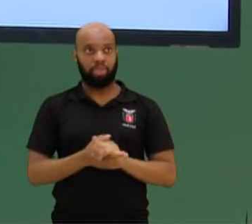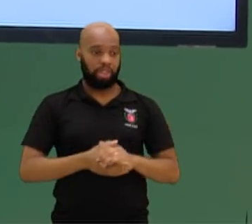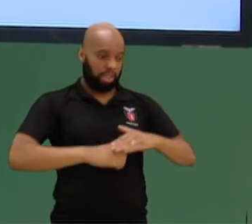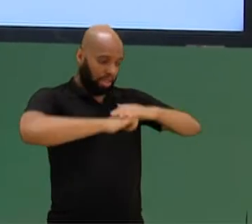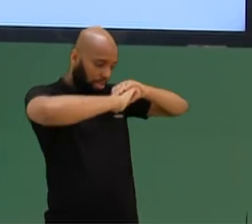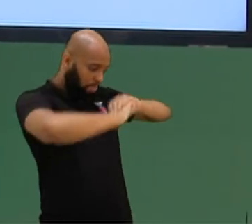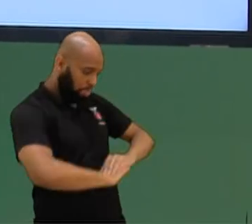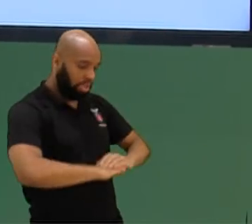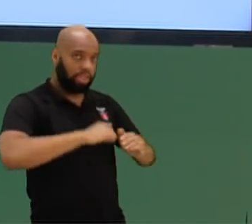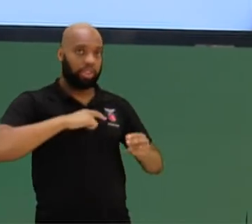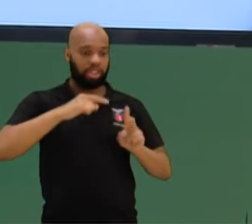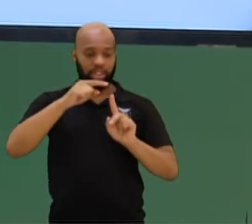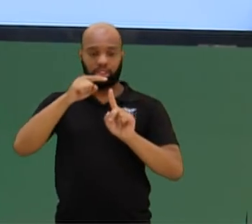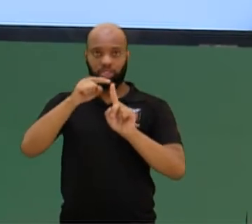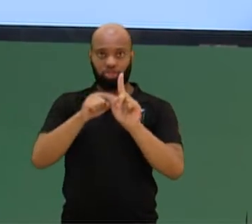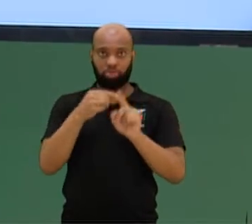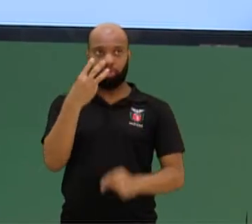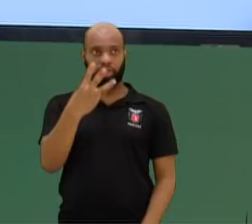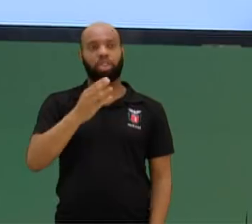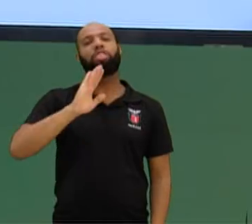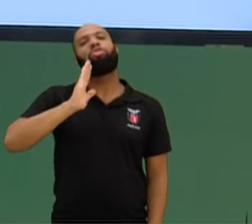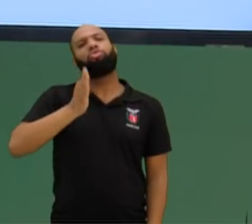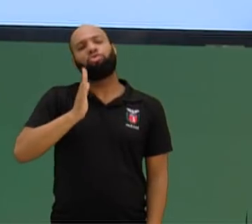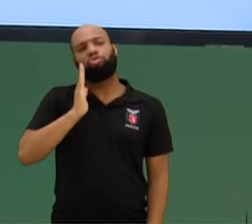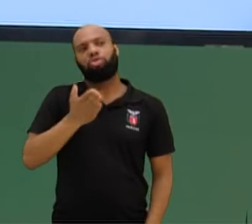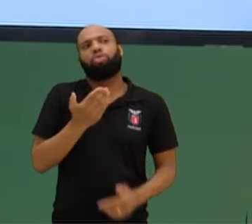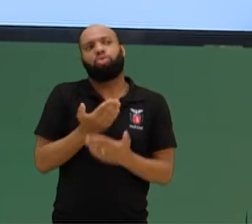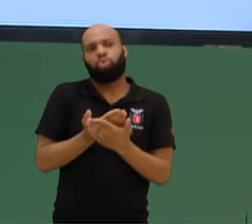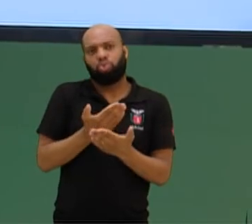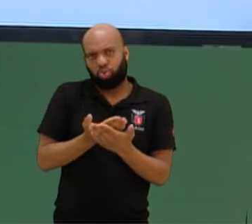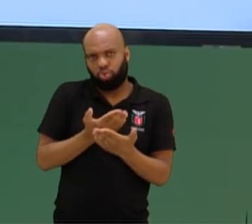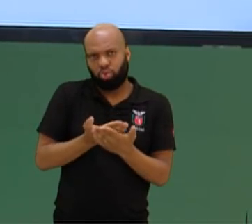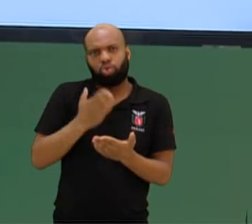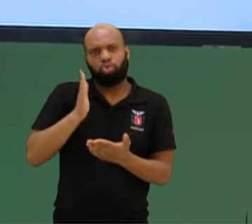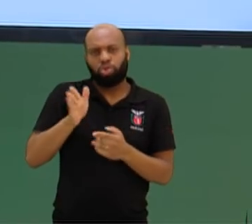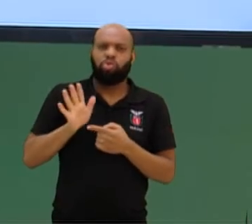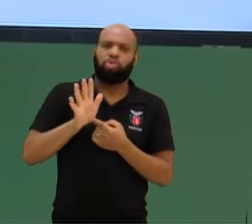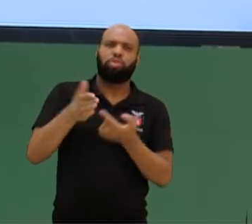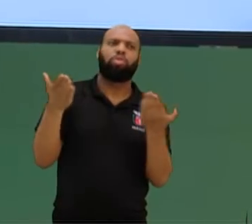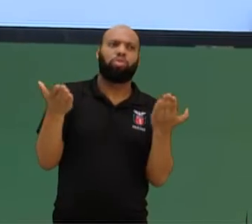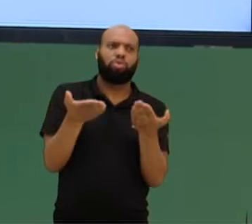de 3 tipos, como nós trouxemos aqui para